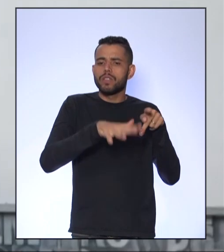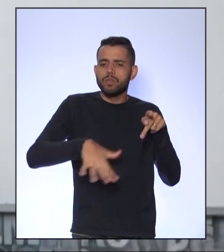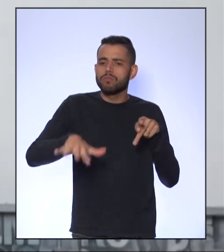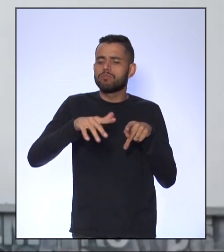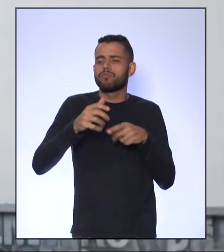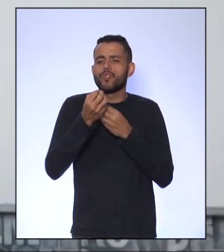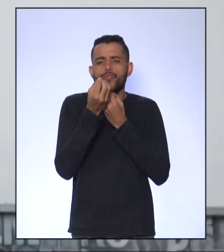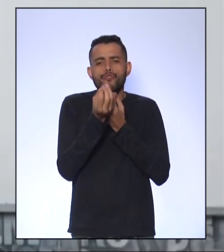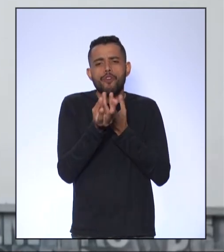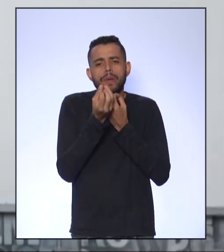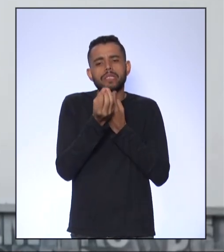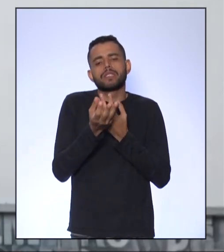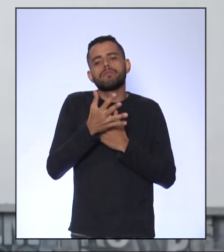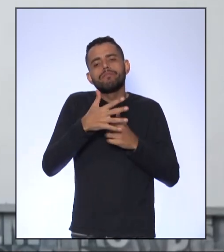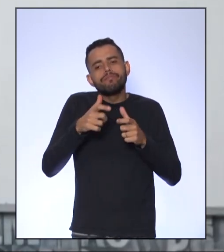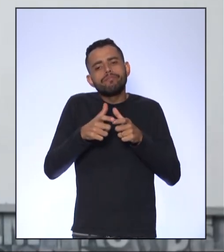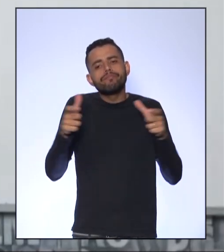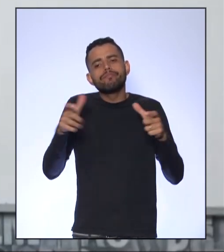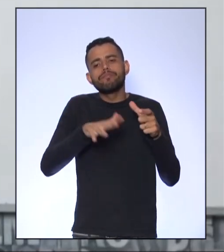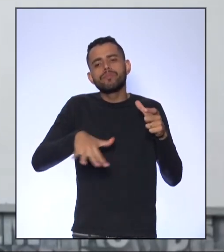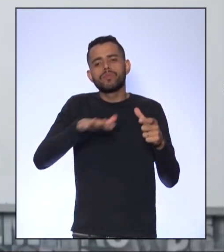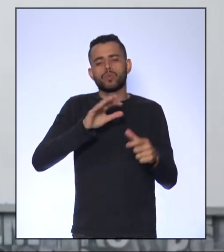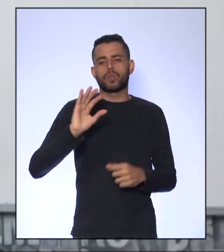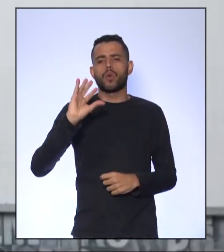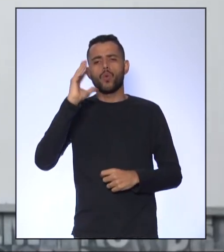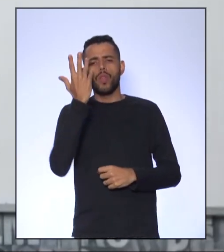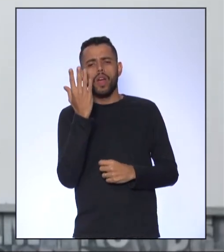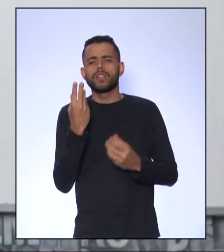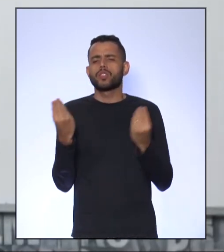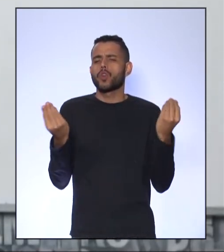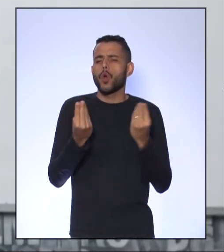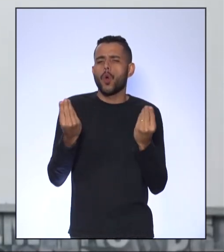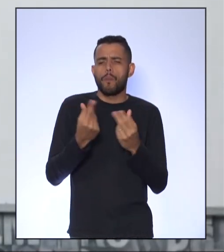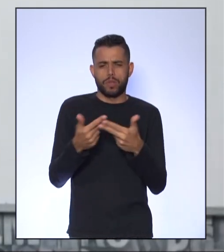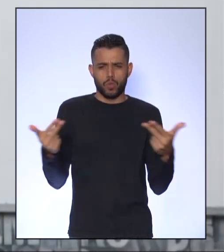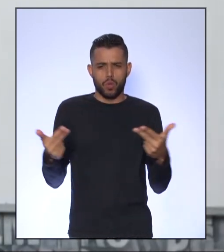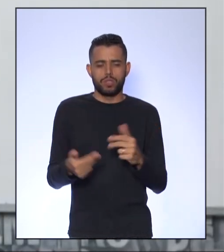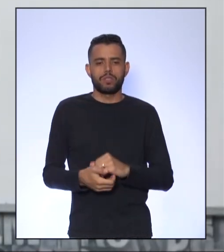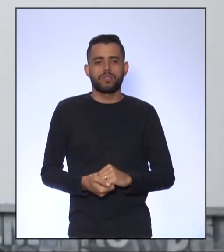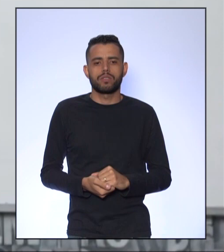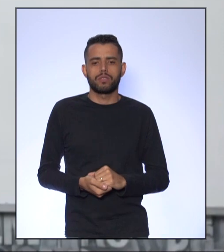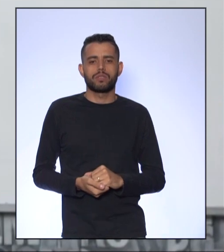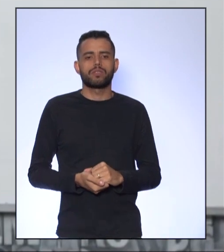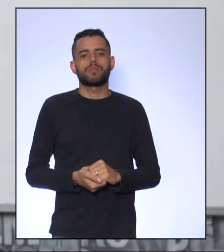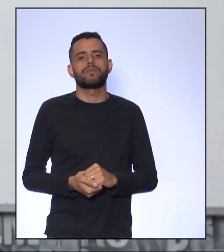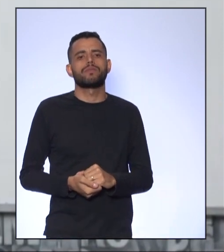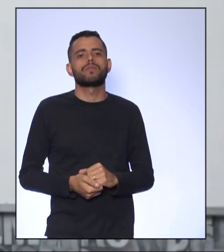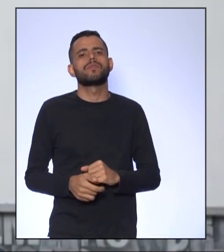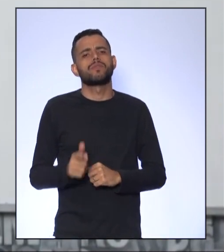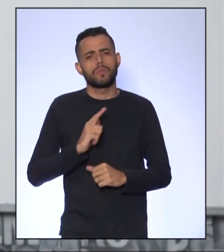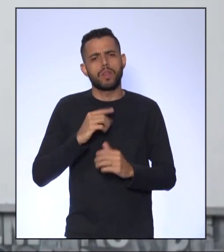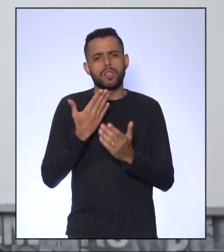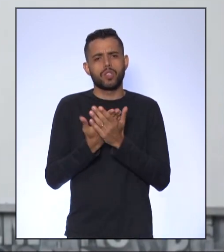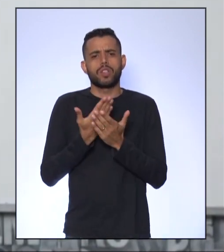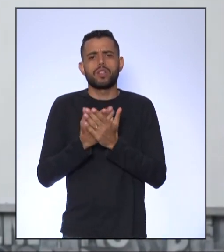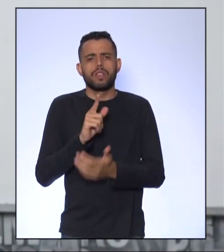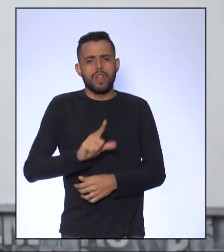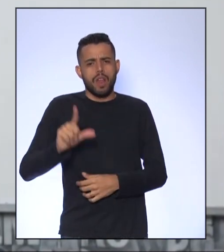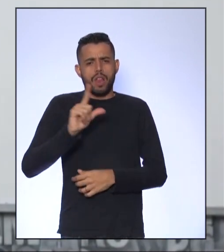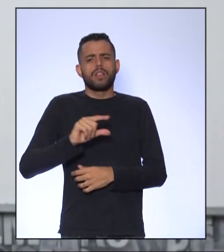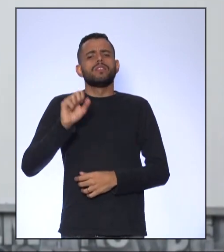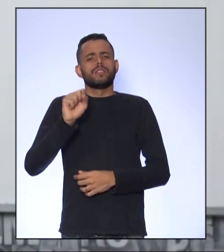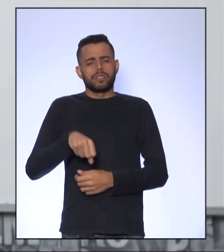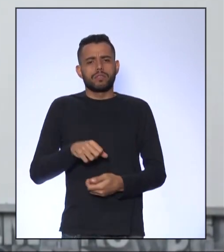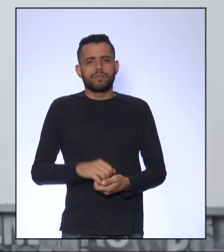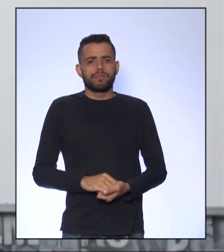informações maciças do que acontece, de como devem ser as coisas. O Wallace, o humanista foi uma escola literária? Foi. O